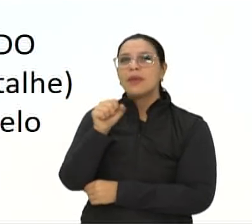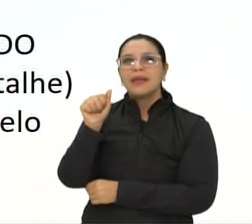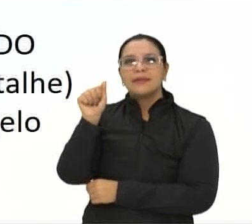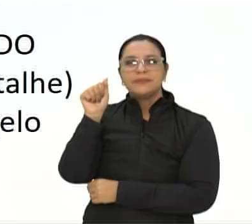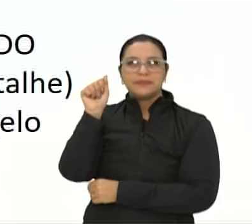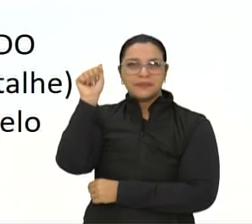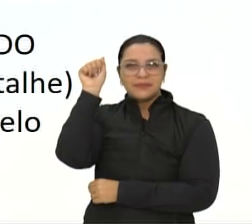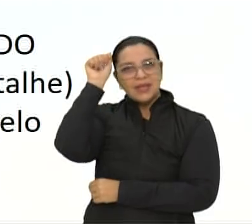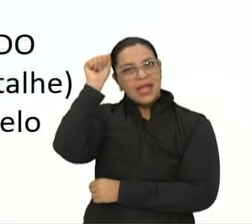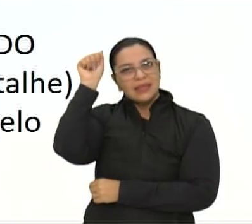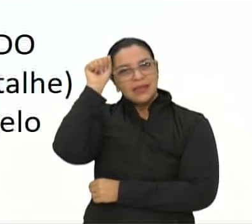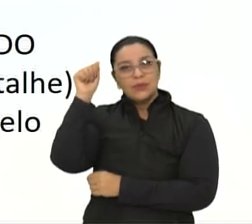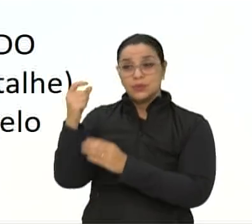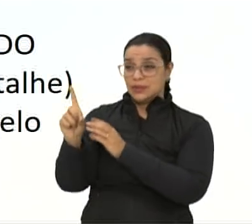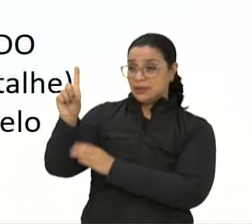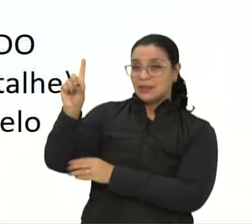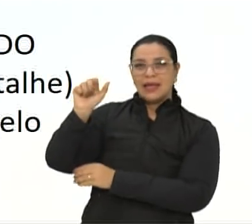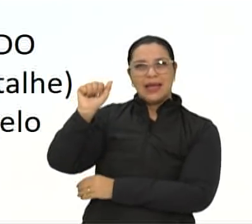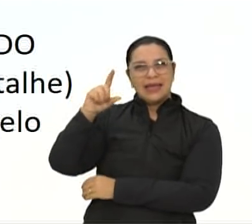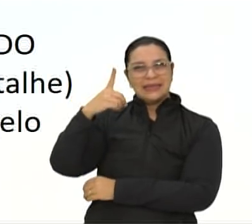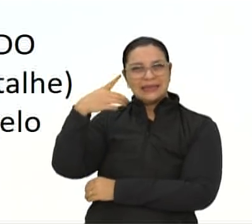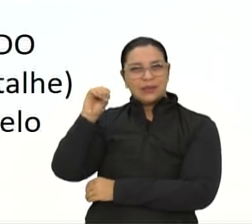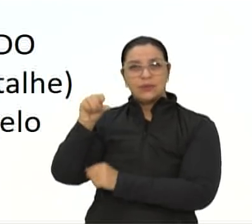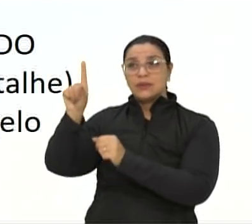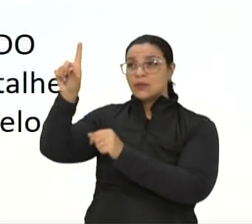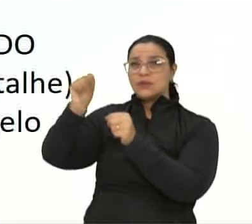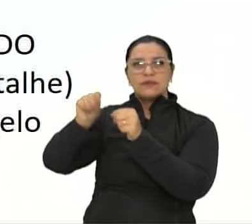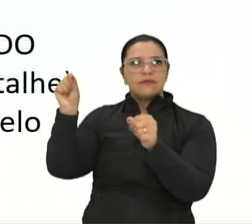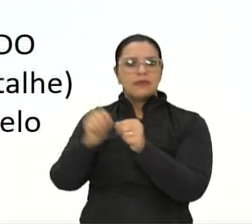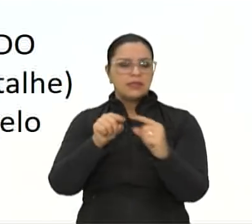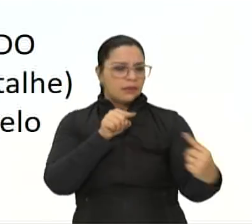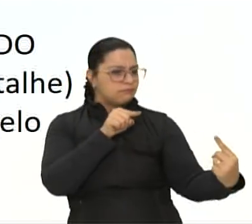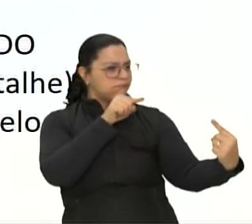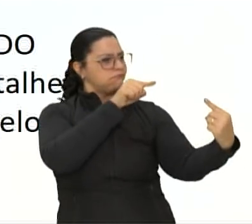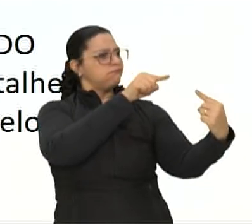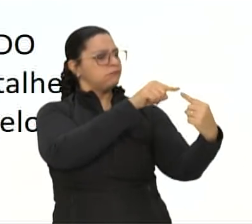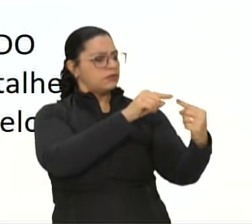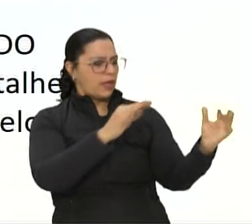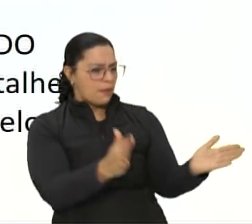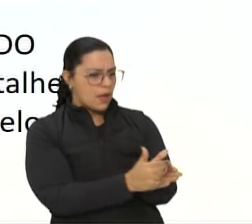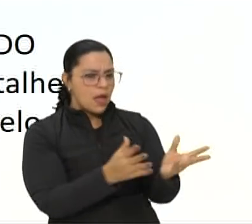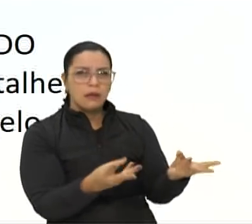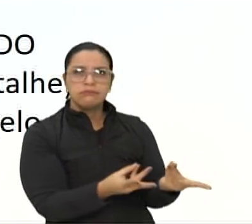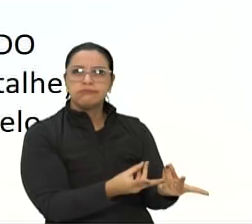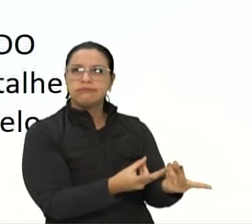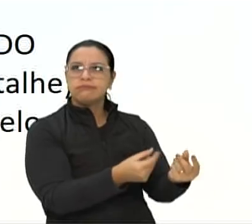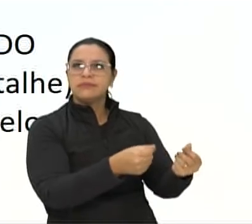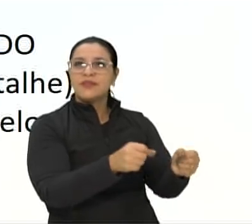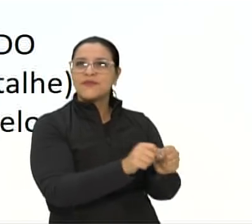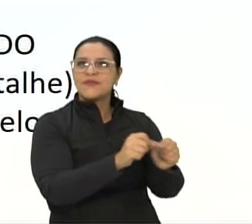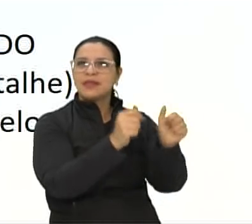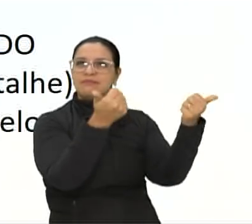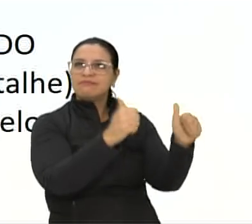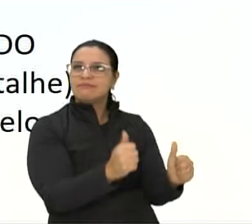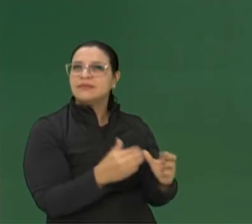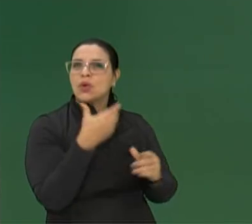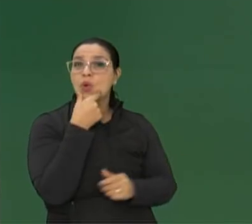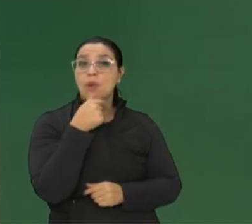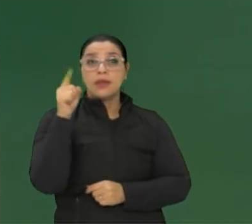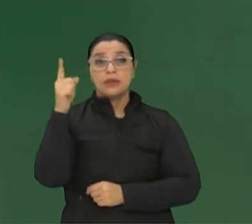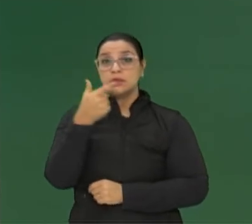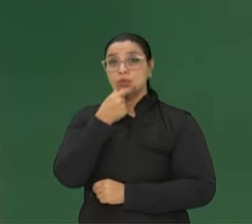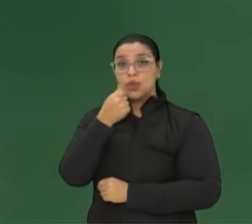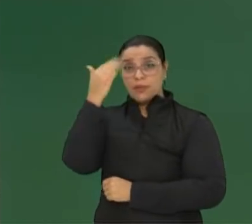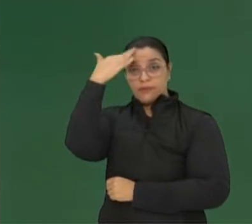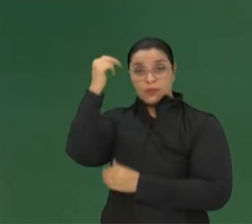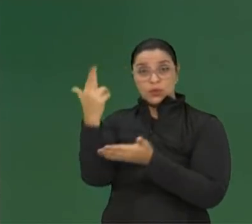né, a figura de Deus ali, que ele vai tocar no Adão ali, criar o Adão. Só que você percebe que o Michelangelo, quando ele pintou Deus,